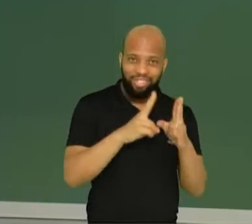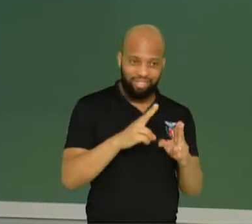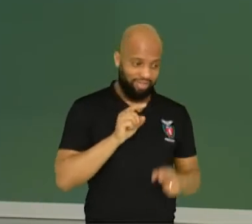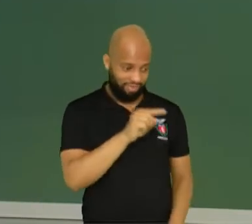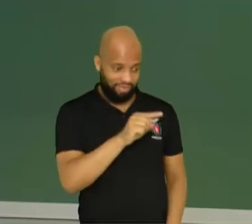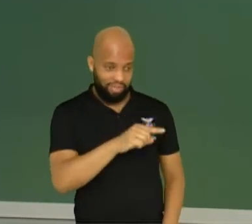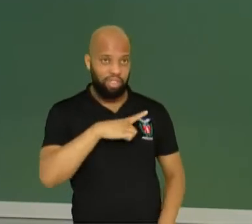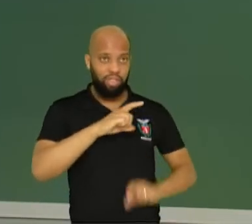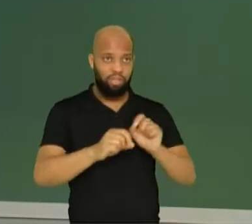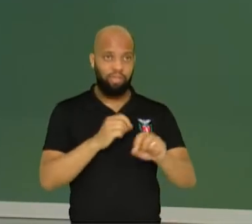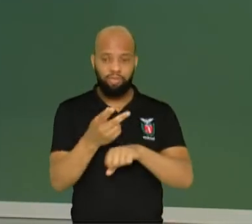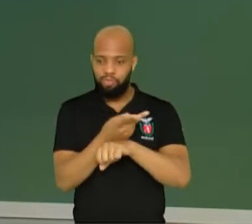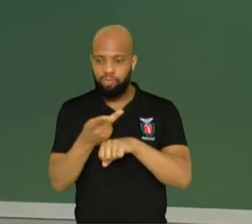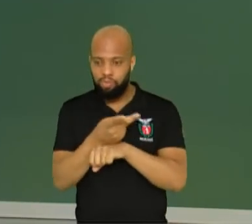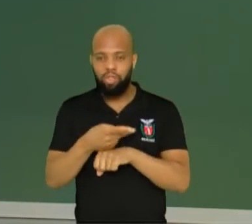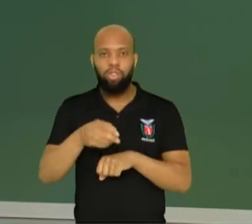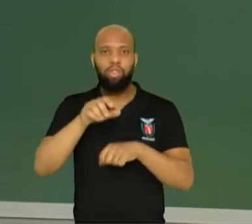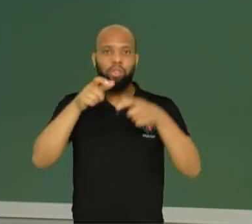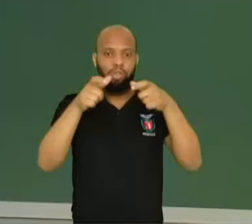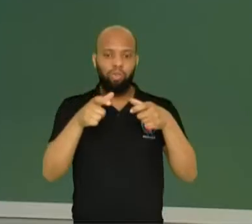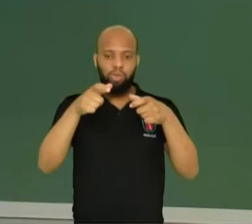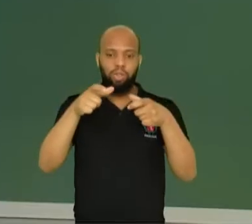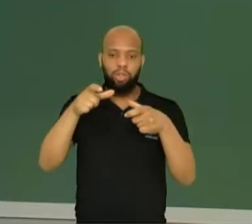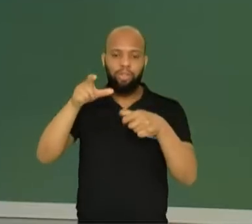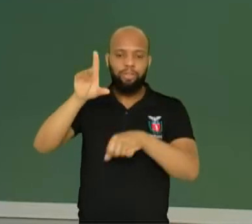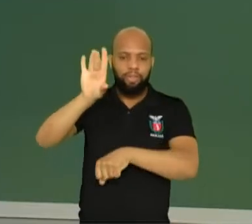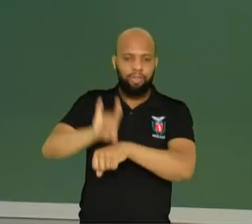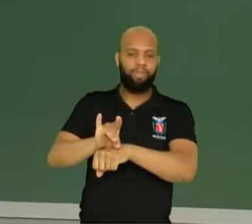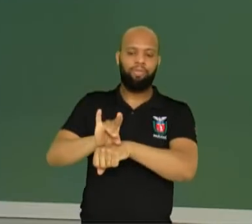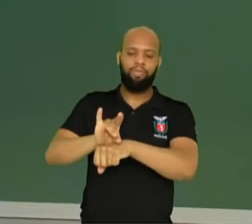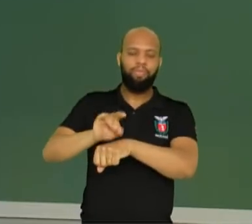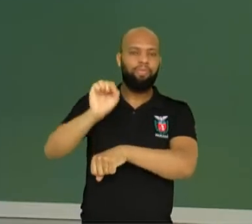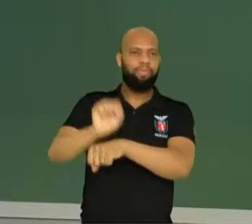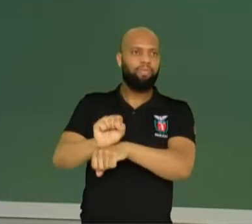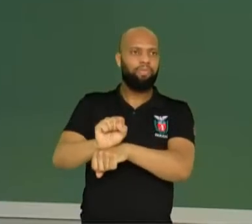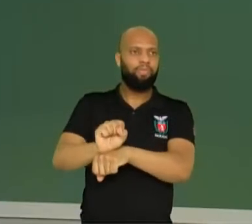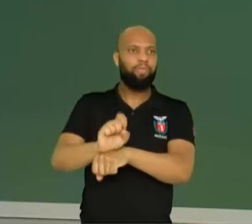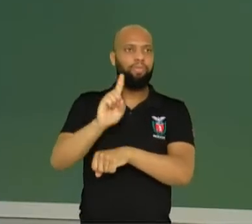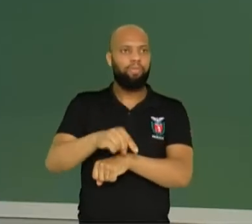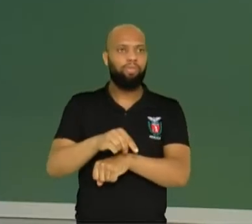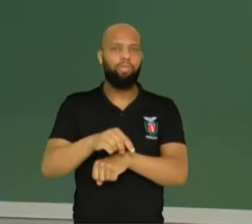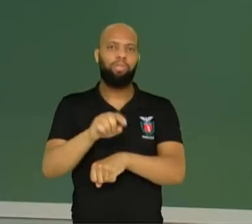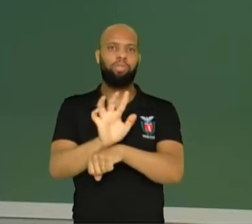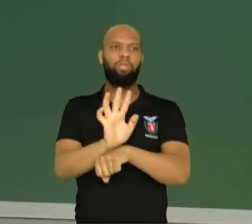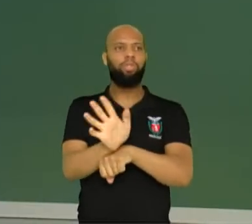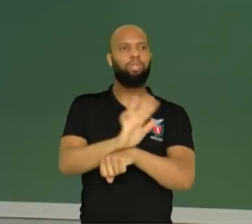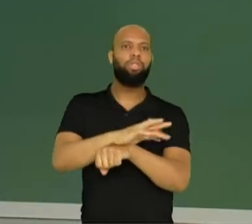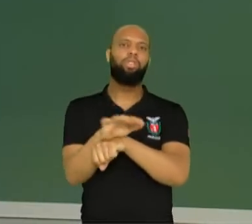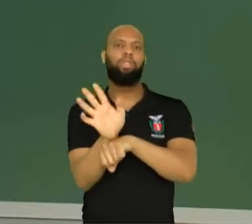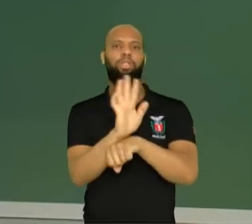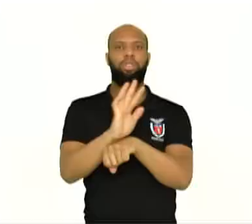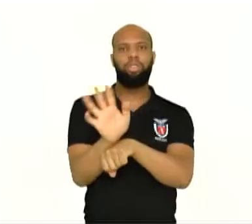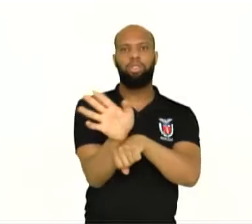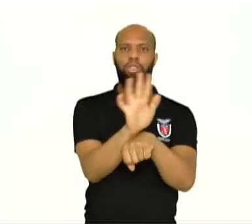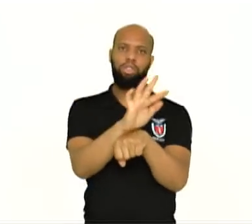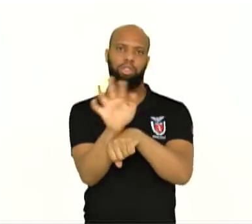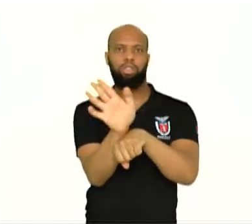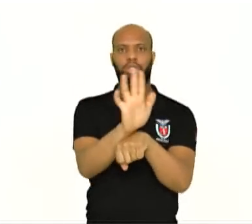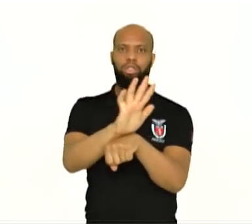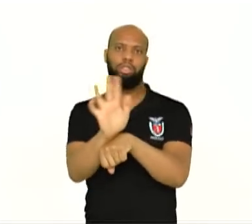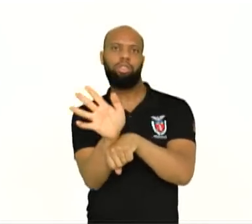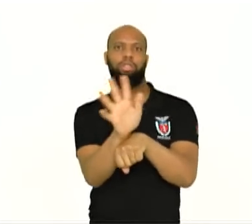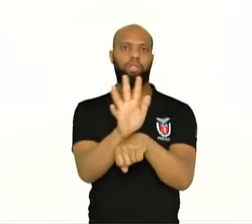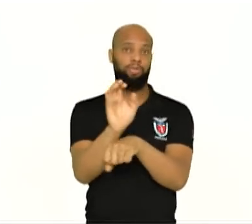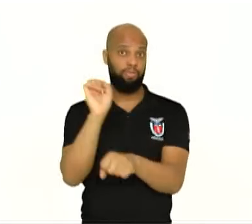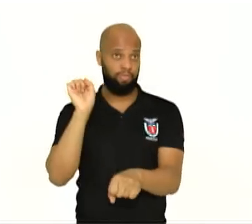vai procurar um lugar para se fixar. Quando ela se fixar, ela vai ser um pólipo. Esse pólipo vai passar por